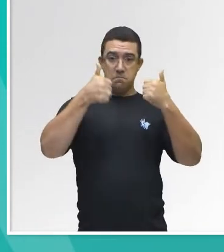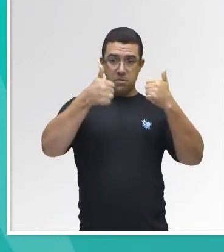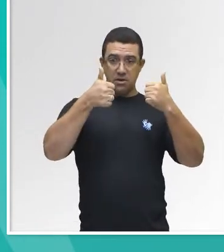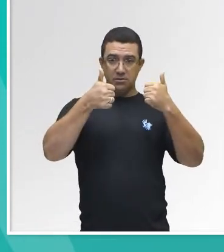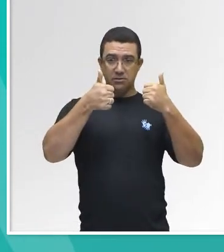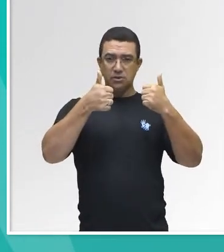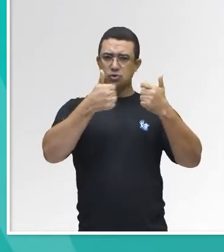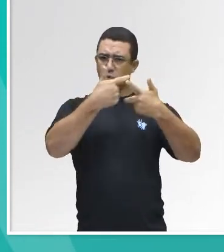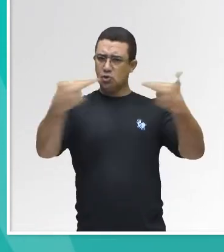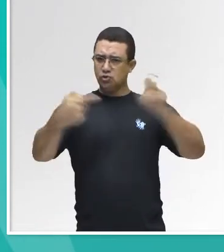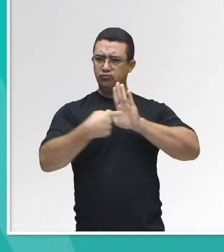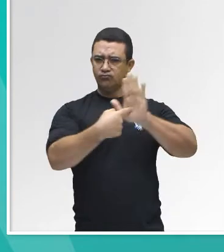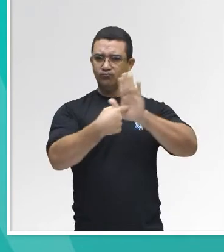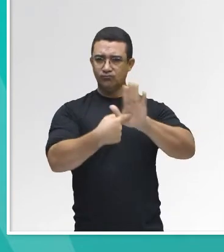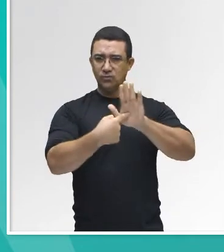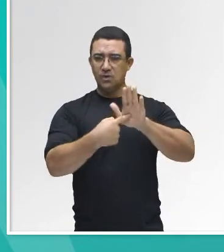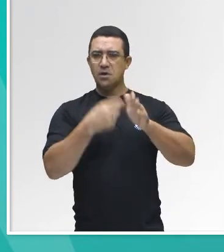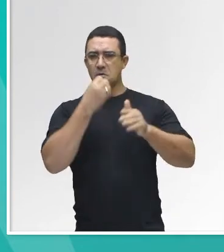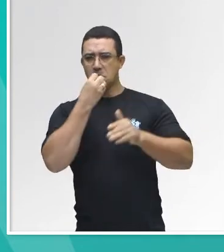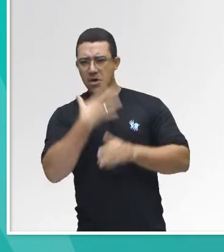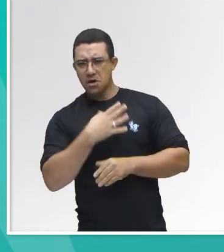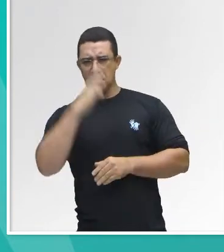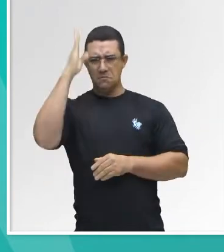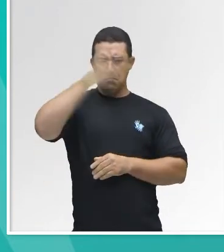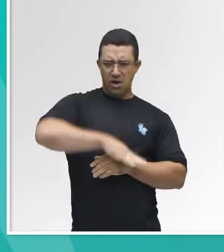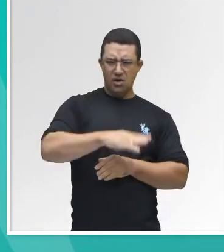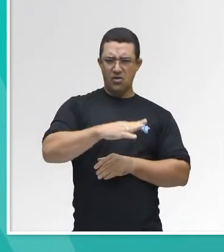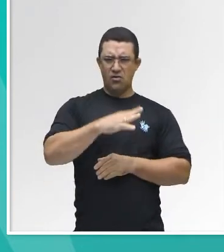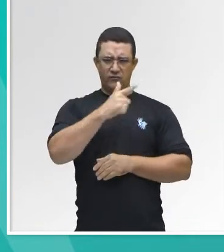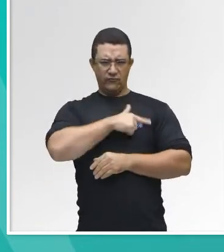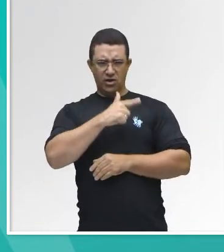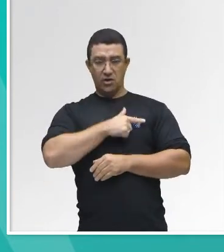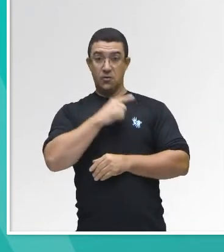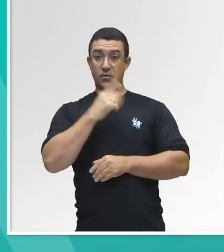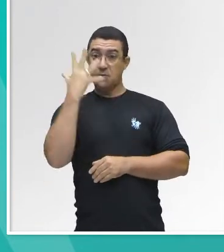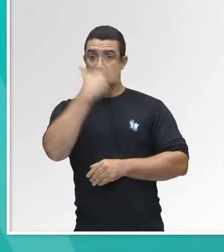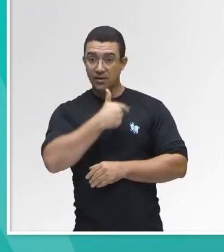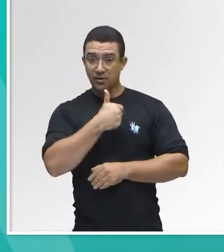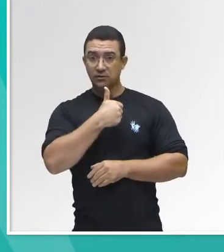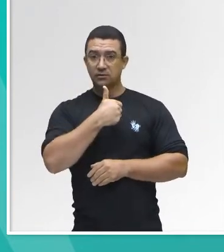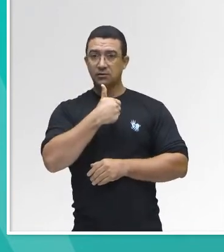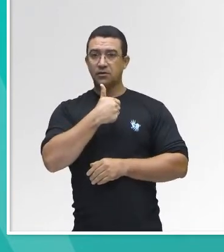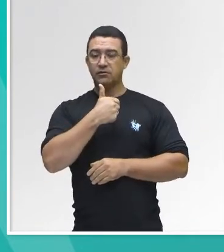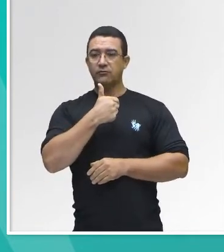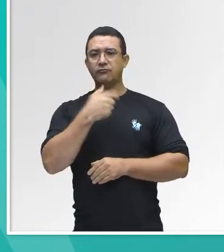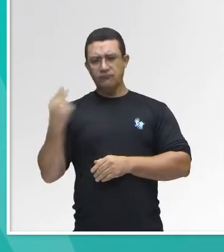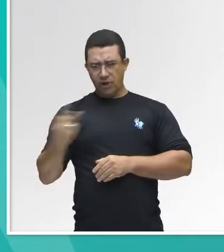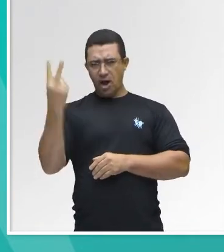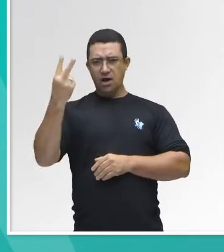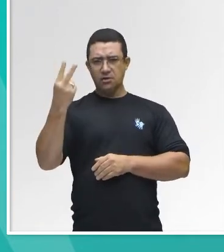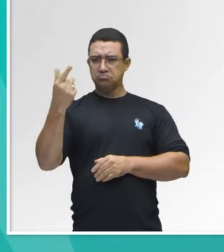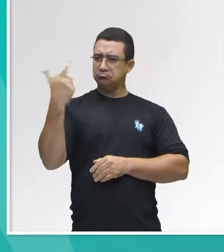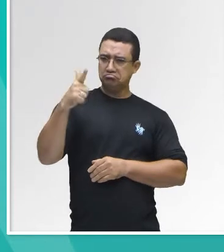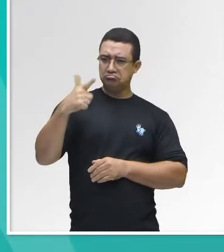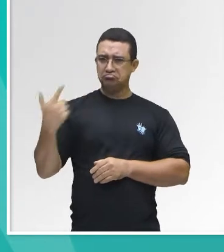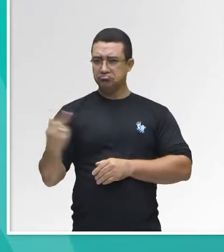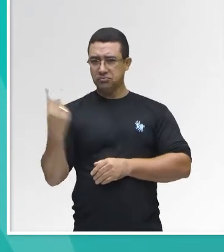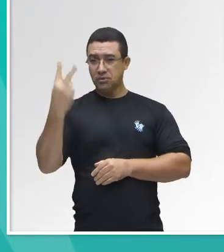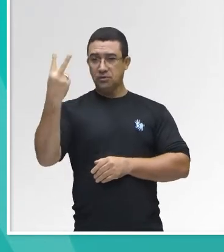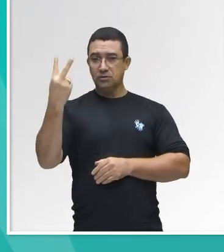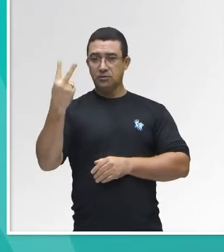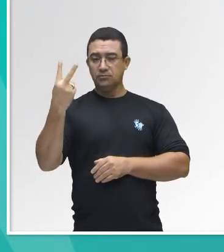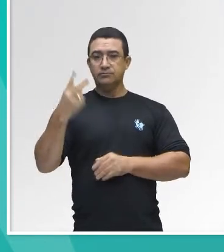expuesto. Bueno, malo, feio, bello, válido, no válido, adequado, no adequado. Então, a